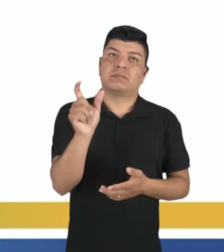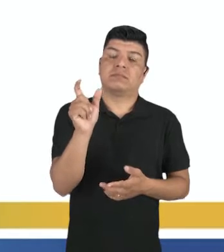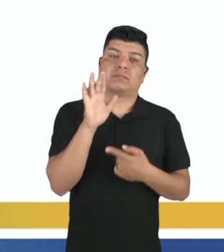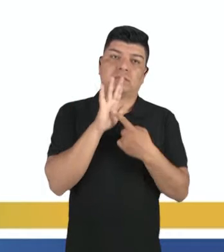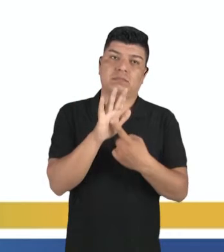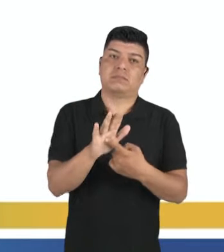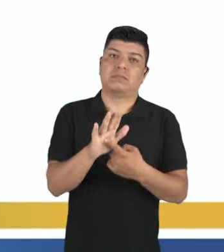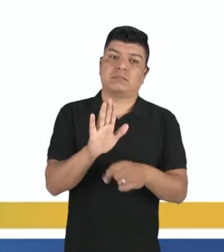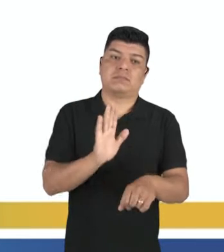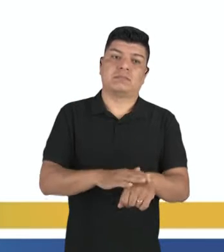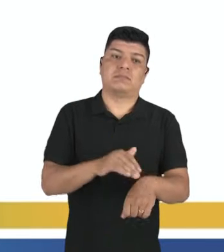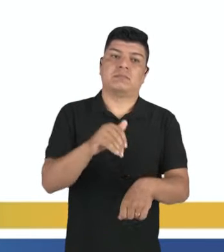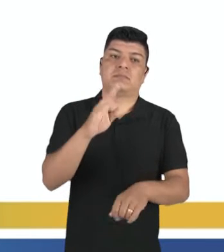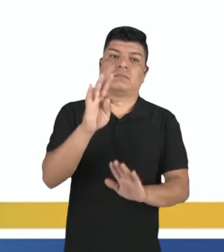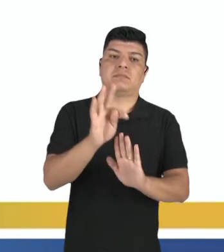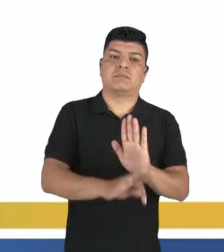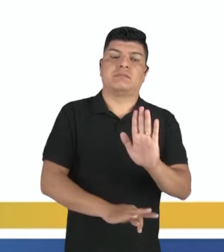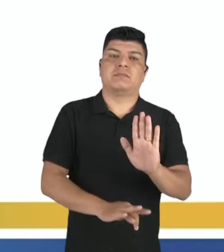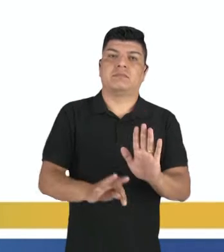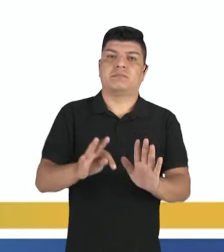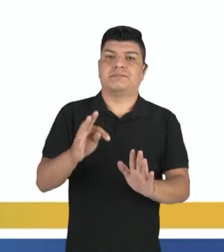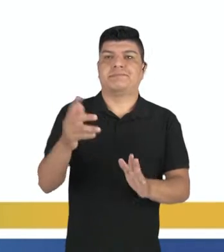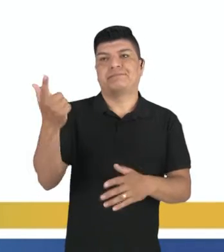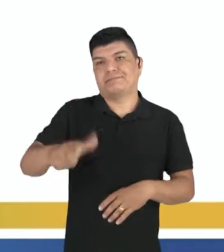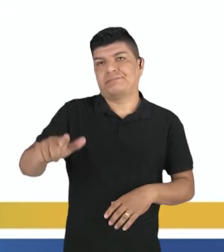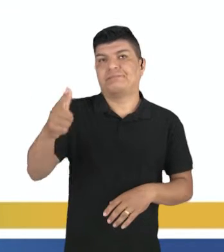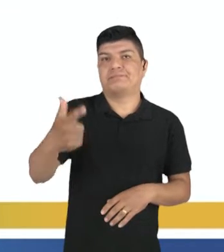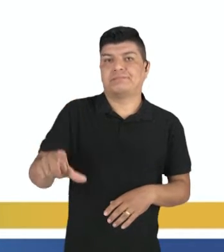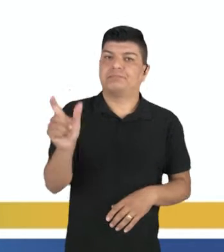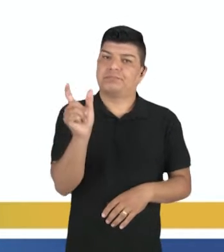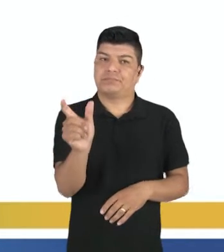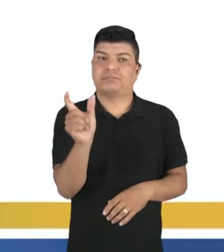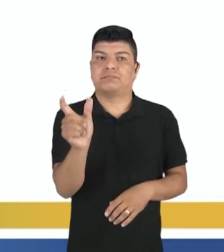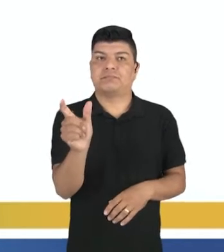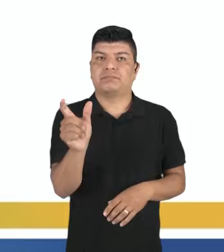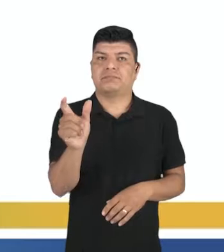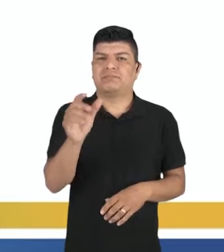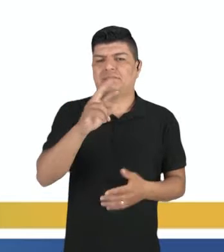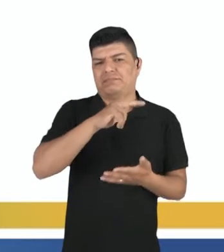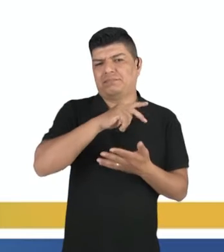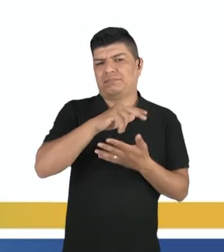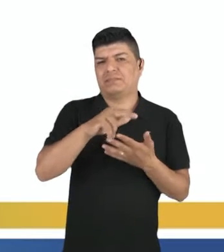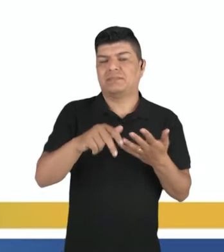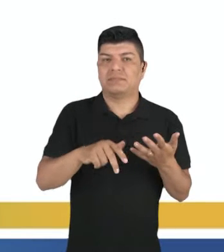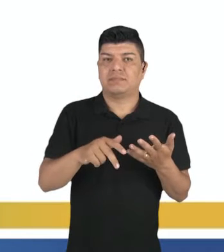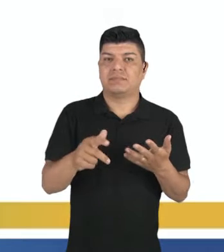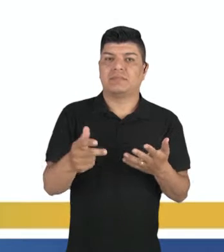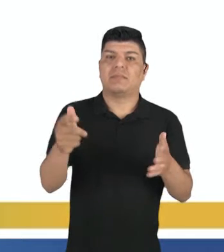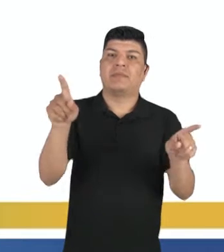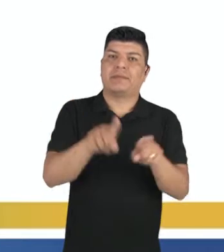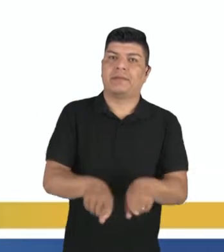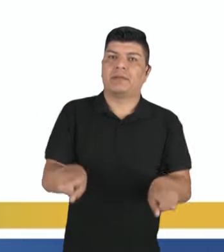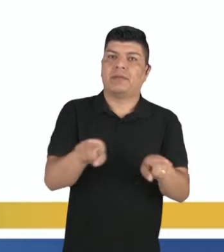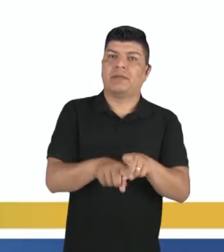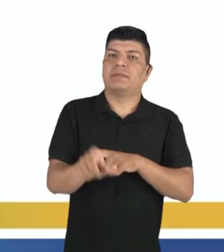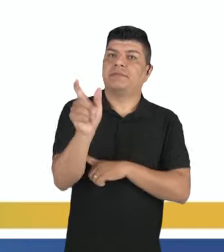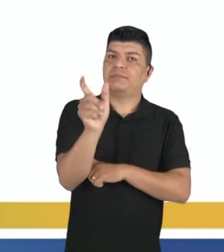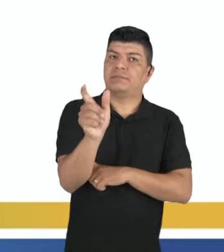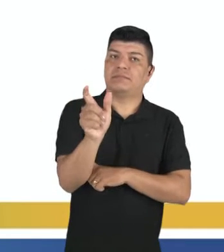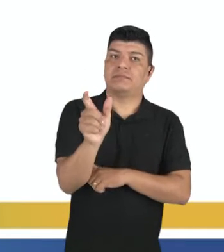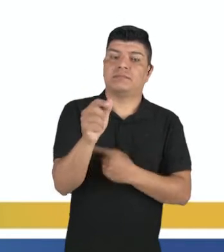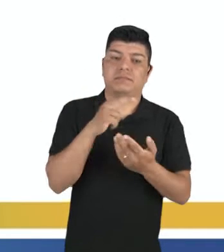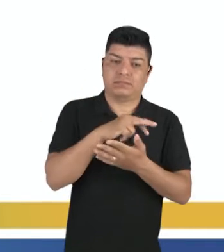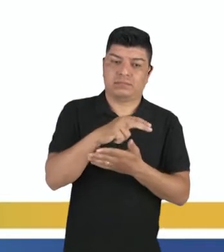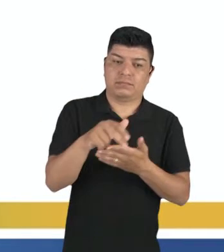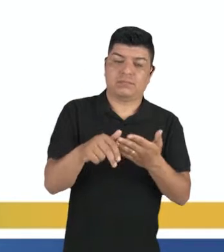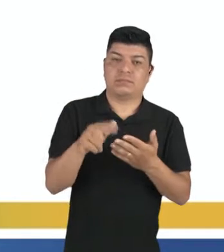vai aparecer mais no seu texto. Então, para você não repetir 500 vezes, você vai utilizar